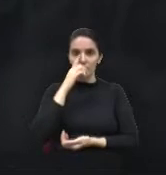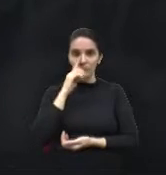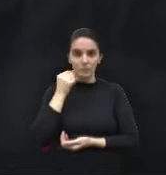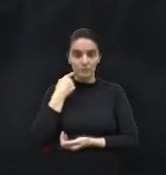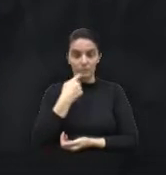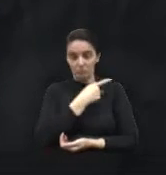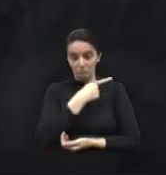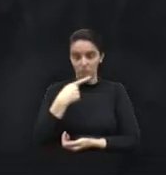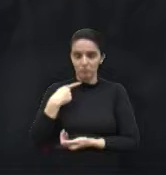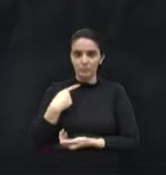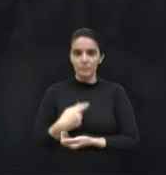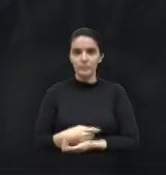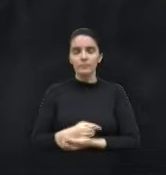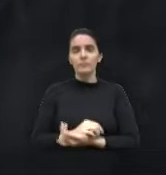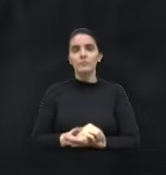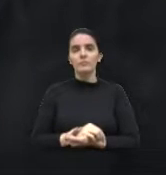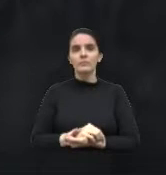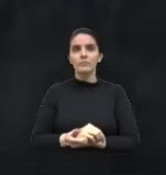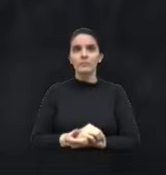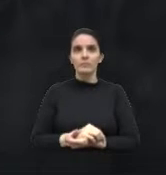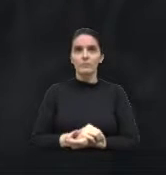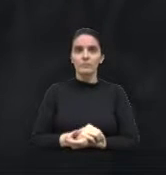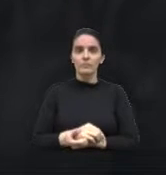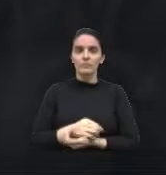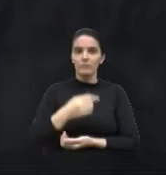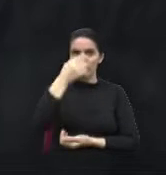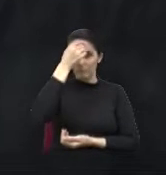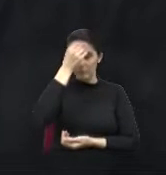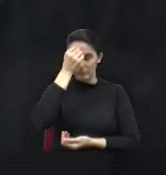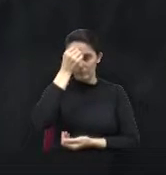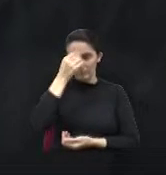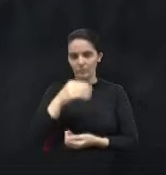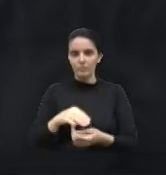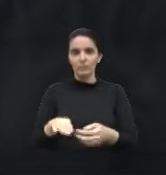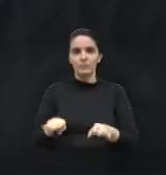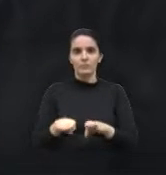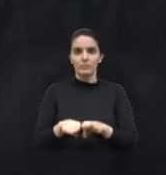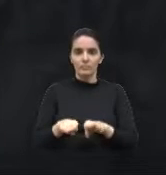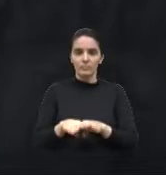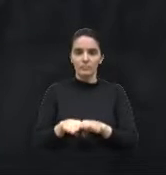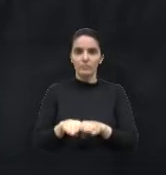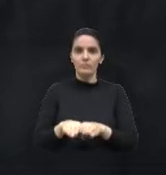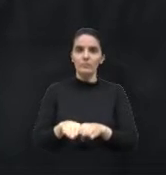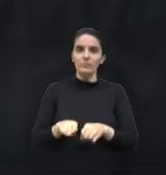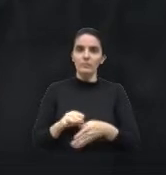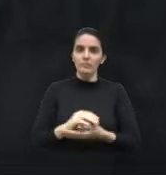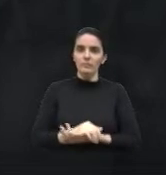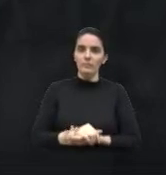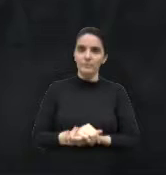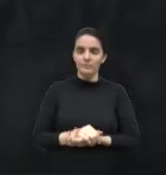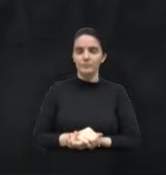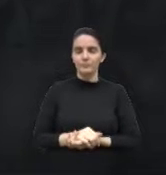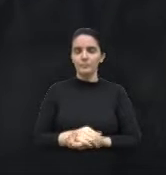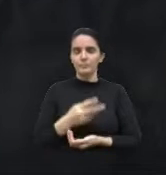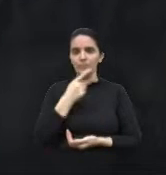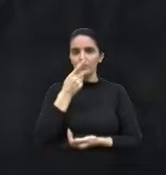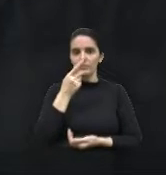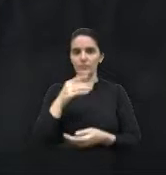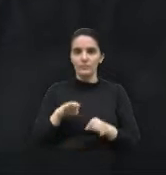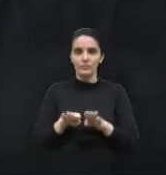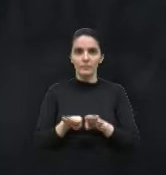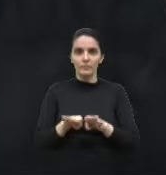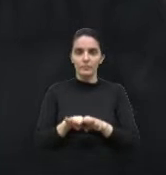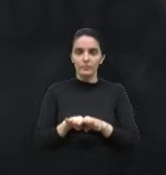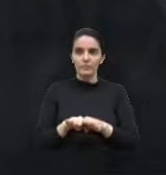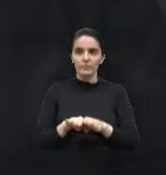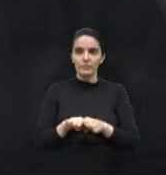Nilton, são 4, conversando com o Dr. Rafael também, juntamente do mesmo partido, se colocou também na independência, tanto eu